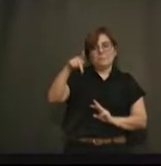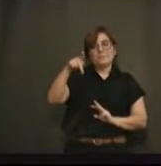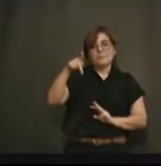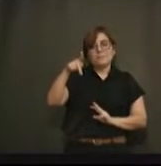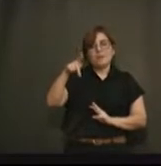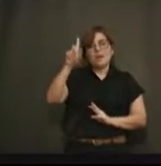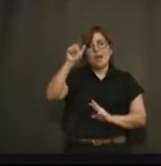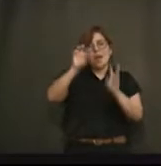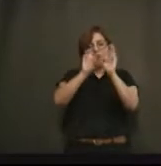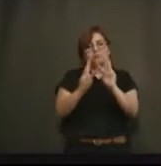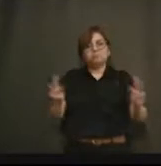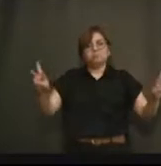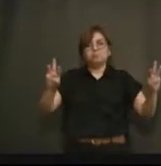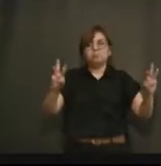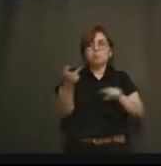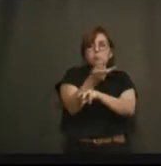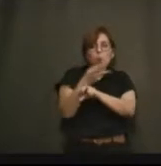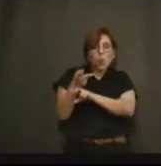Google, vai encontrar.